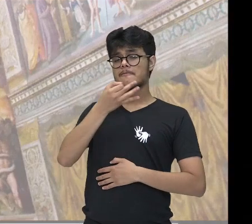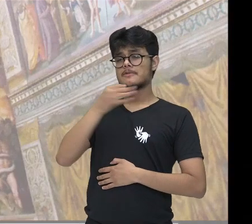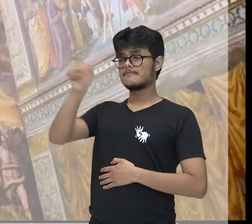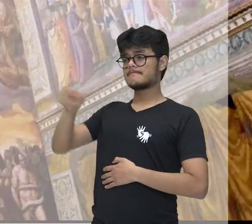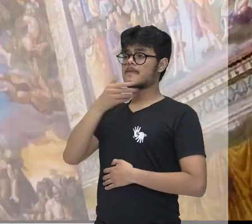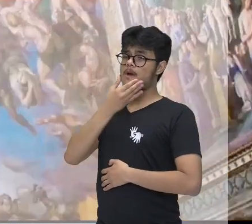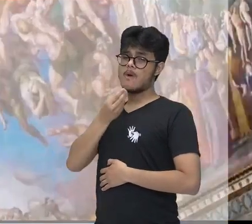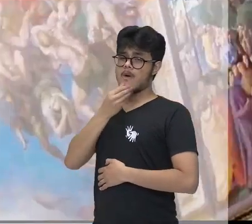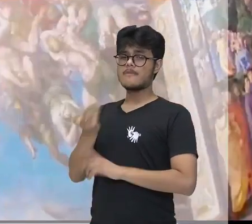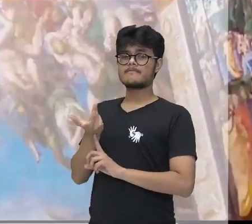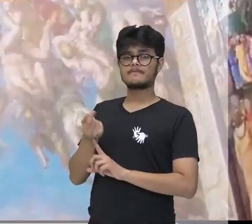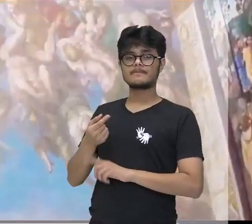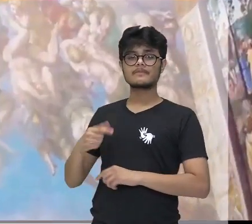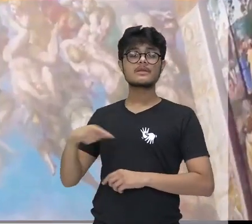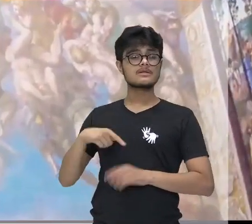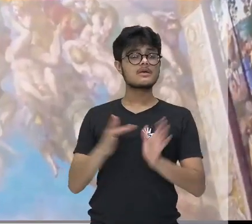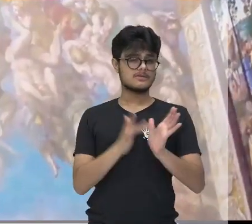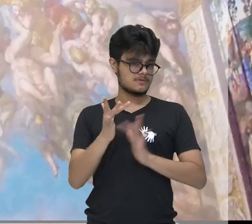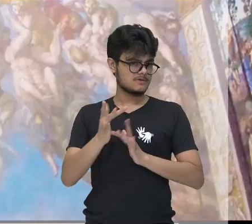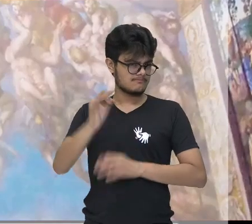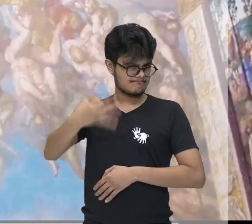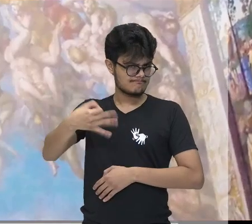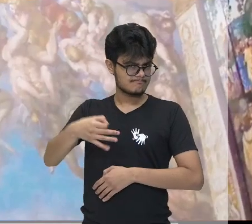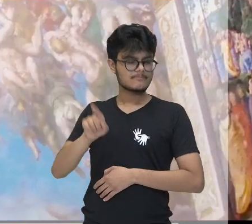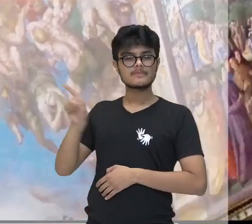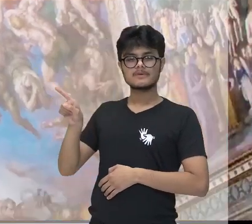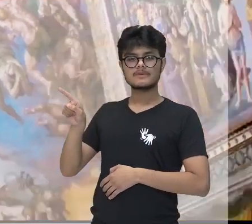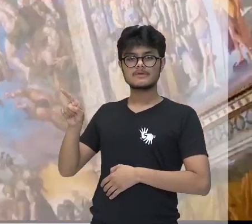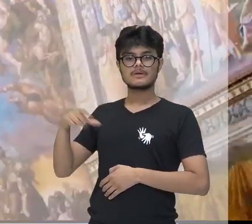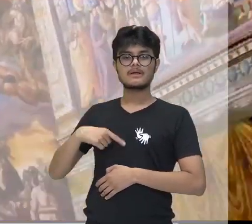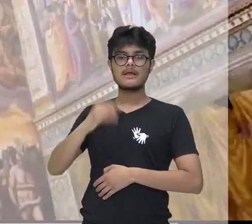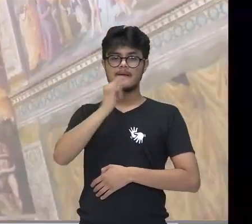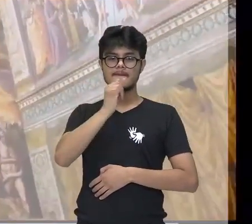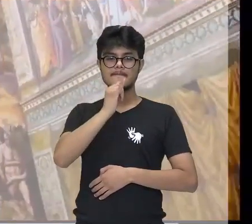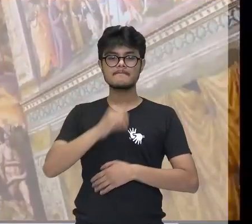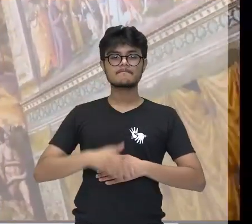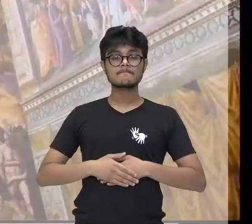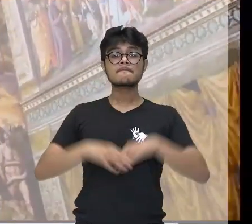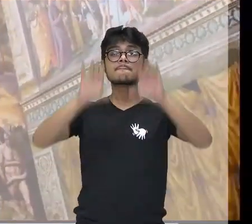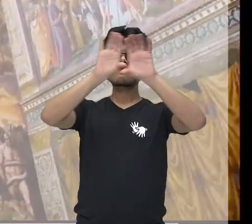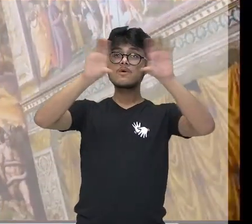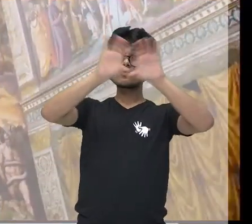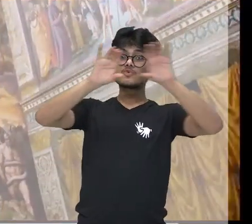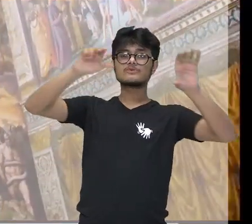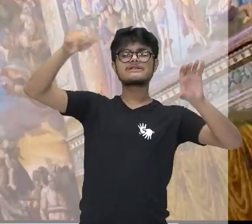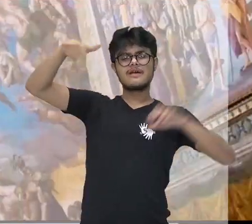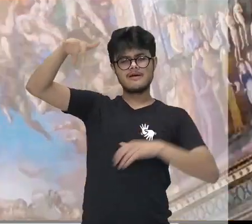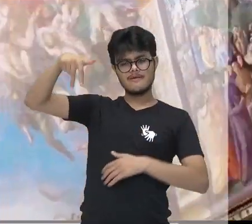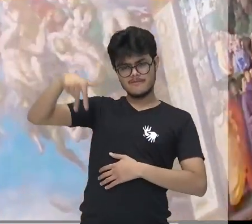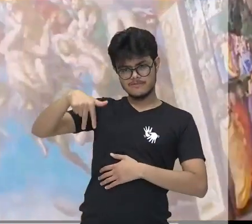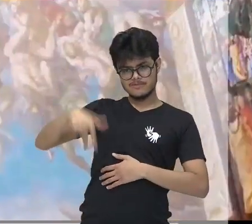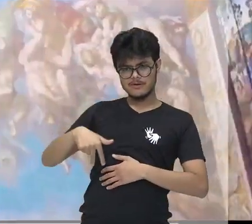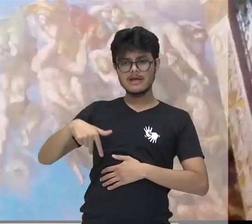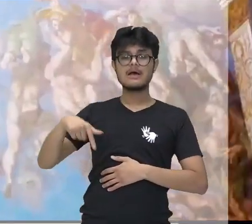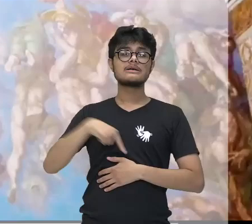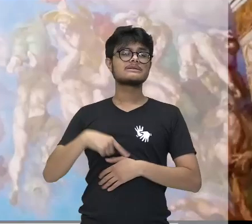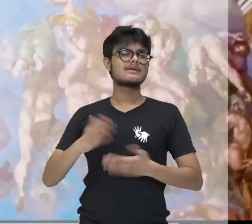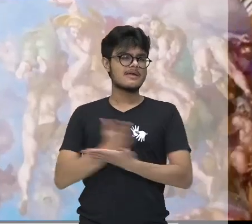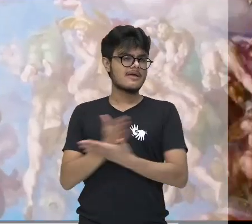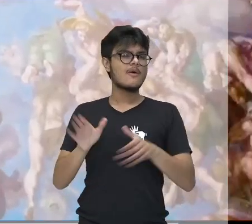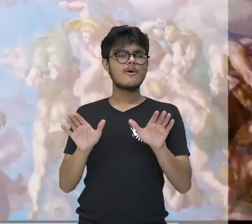temos o Jesus Cristo, como vocês podem ver, descendo aqui do céu. Tem vários anjos aqui,